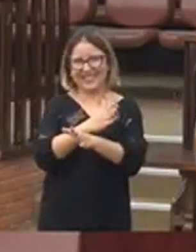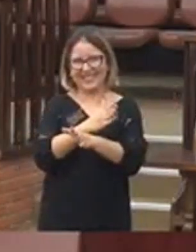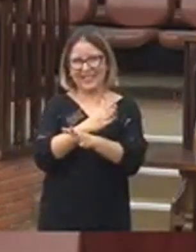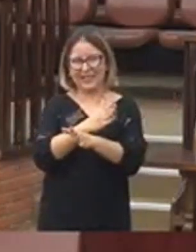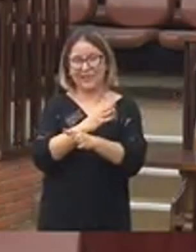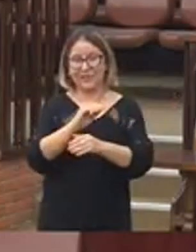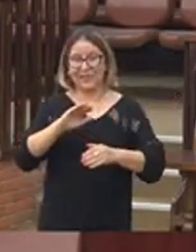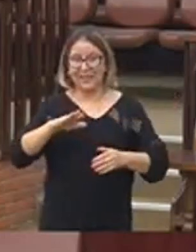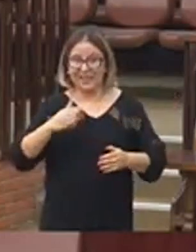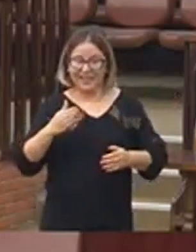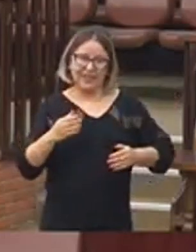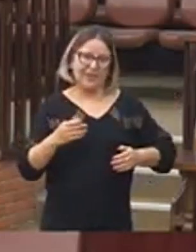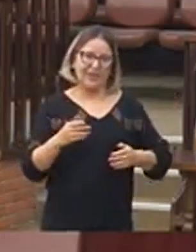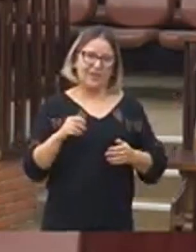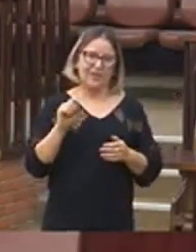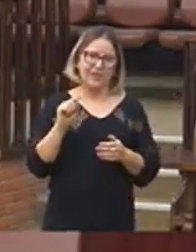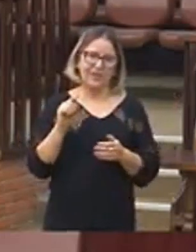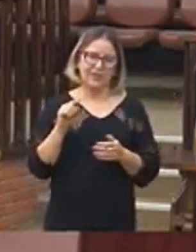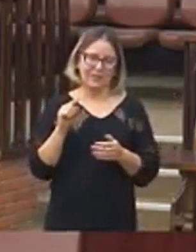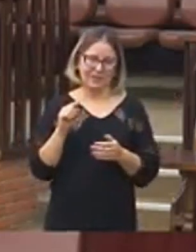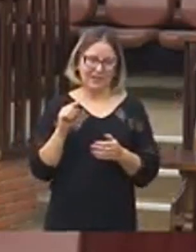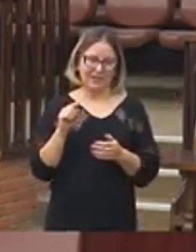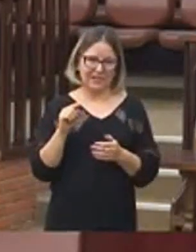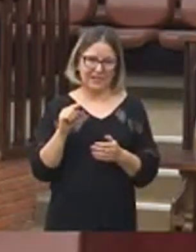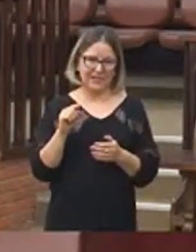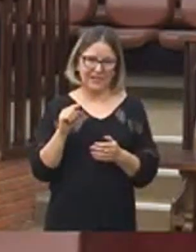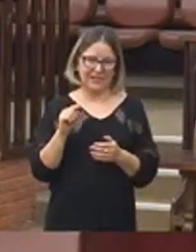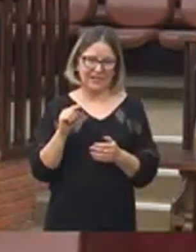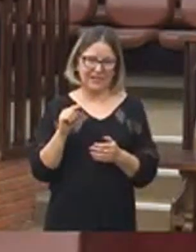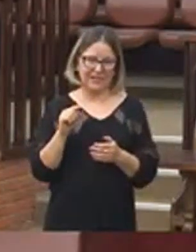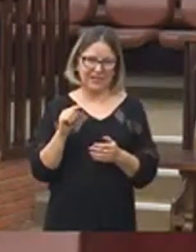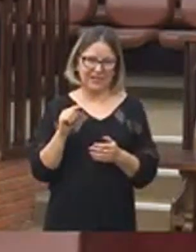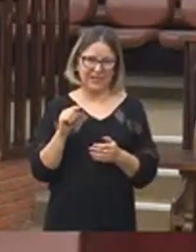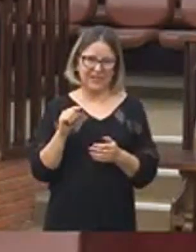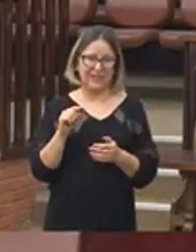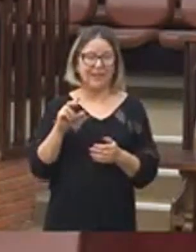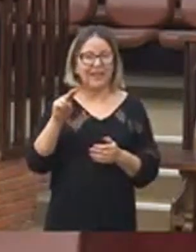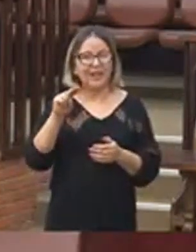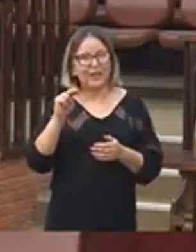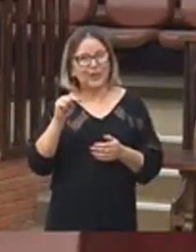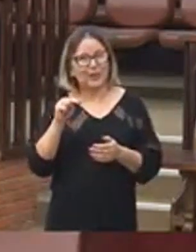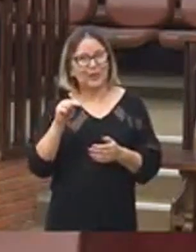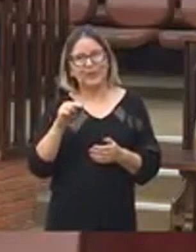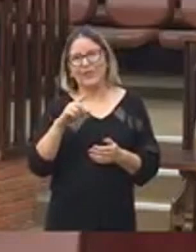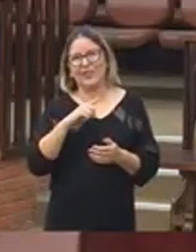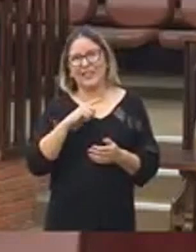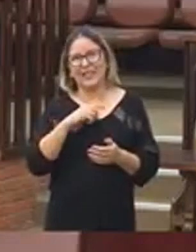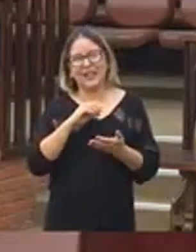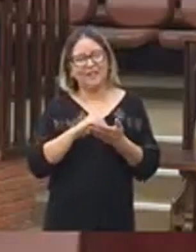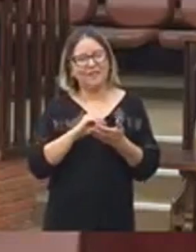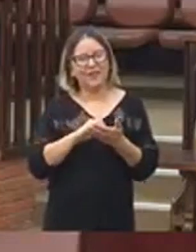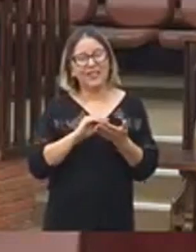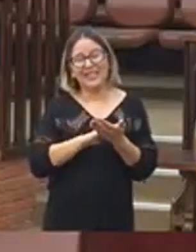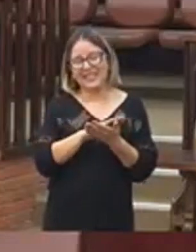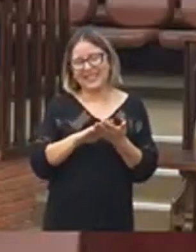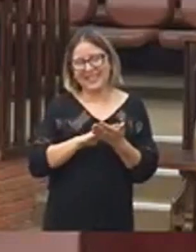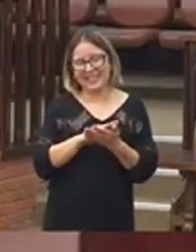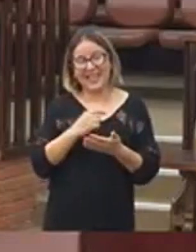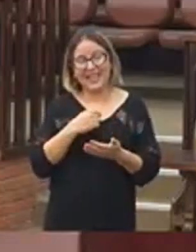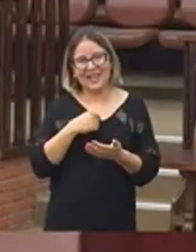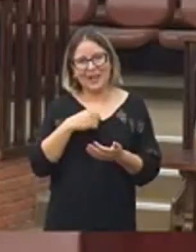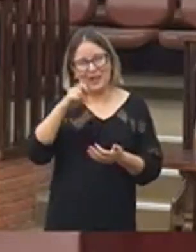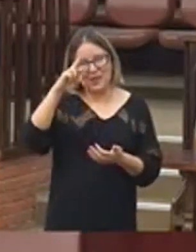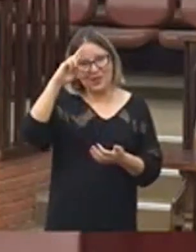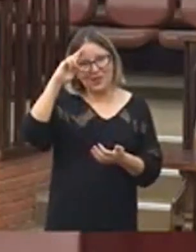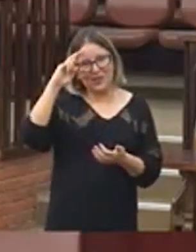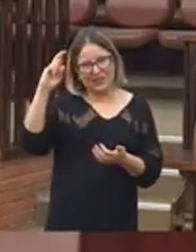você nunca experimentará falta alguma. Eu, o Senhor,